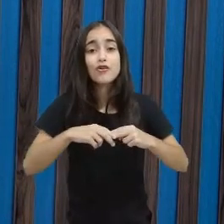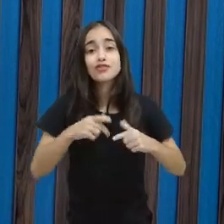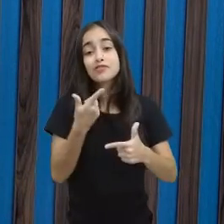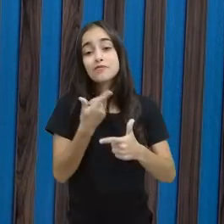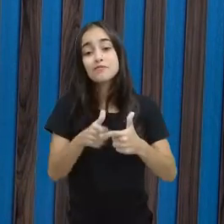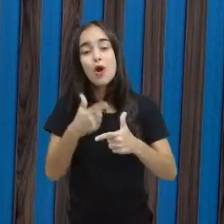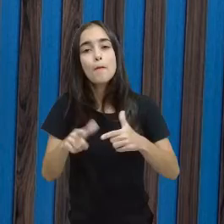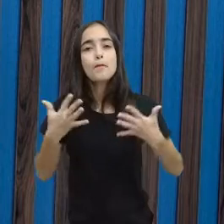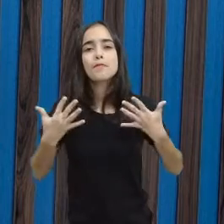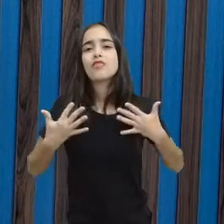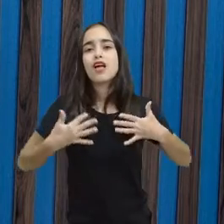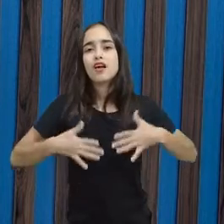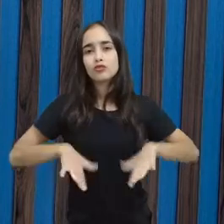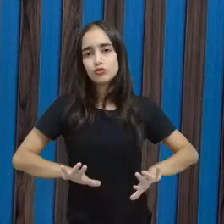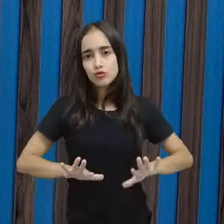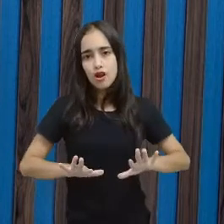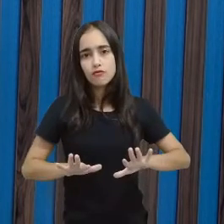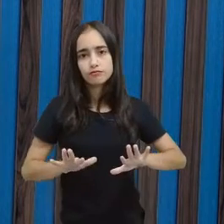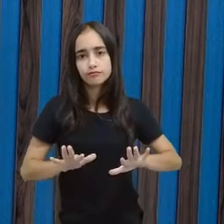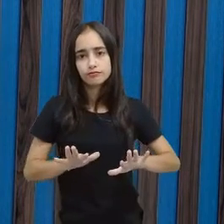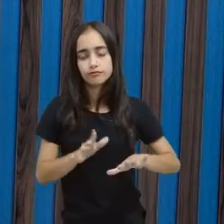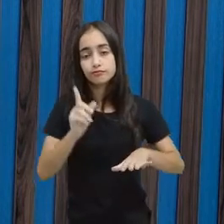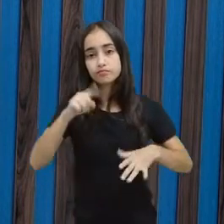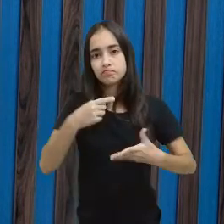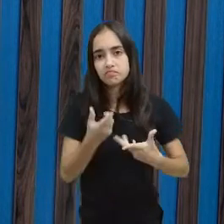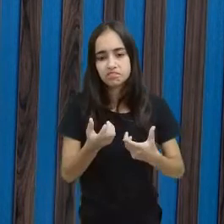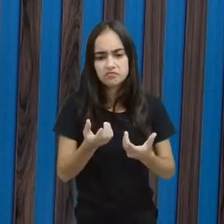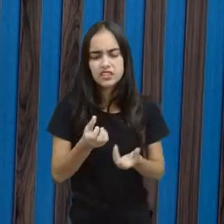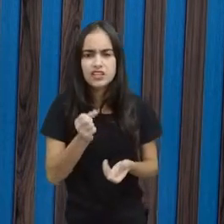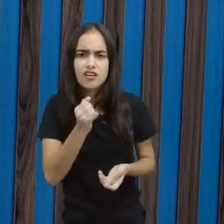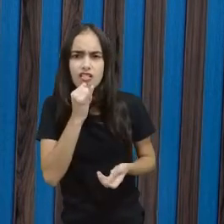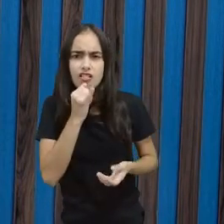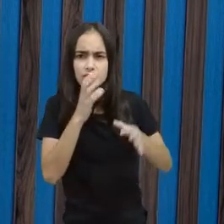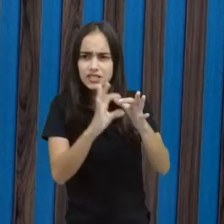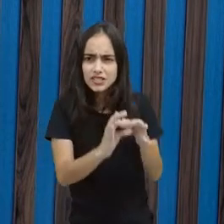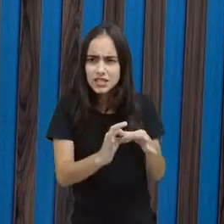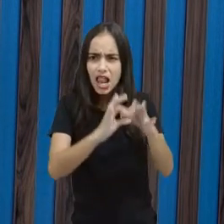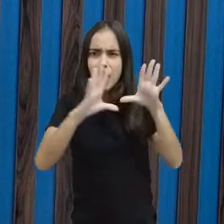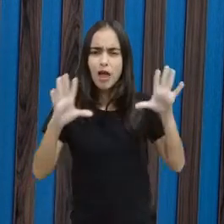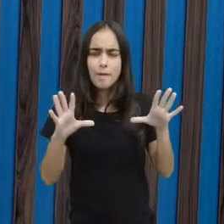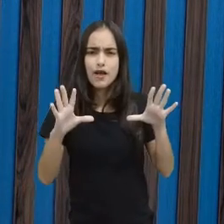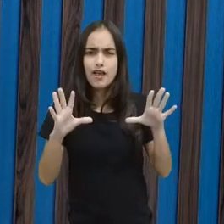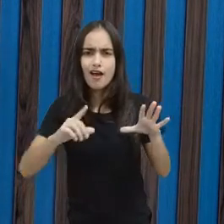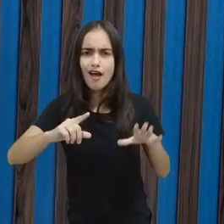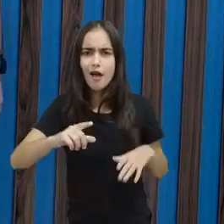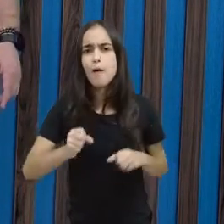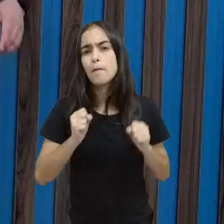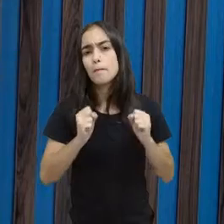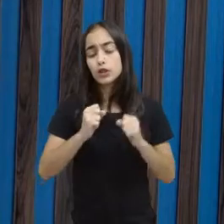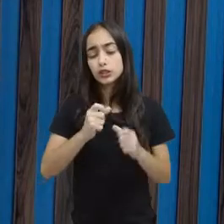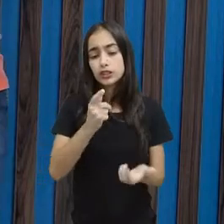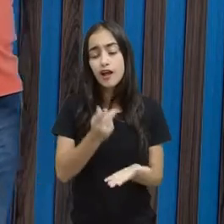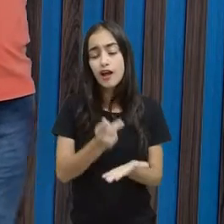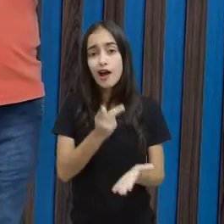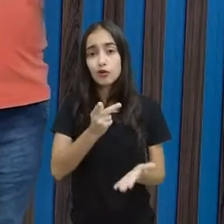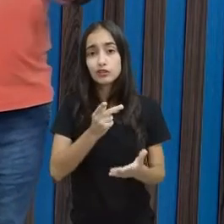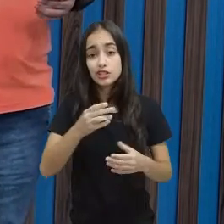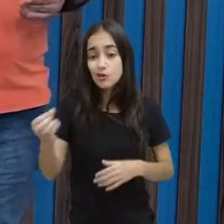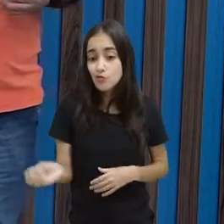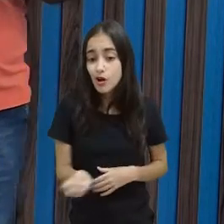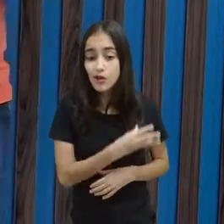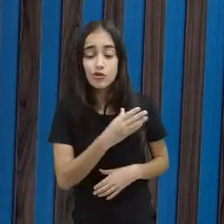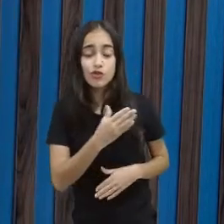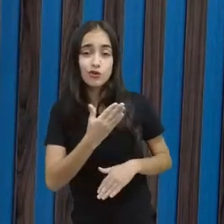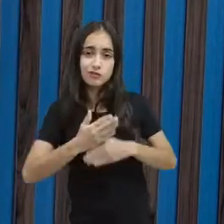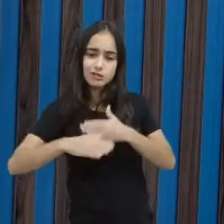será tratado de forma apropriada, porque se libertar iria agir como semente de uma nova restauração judaica. Então fica claro aí,